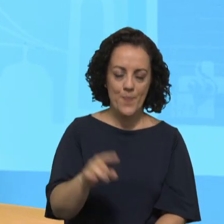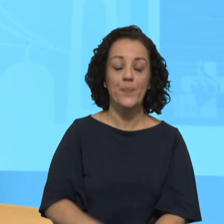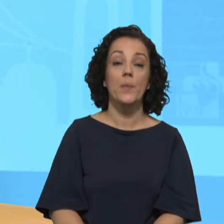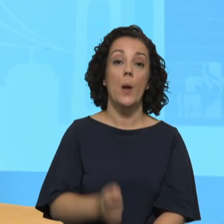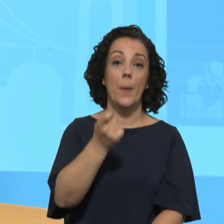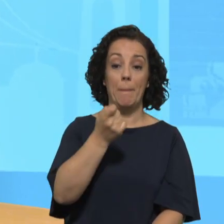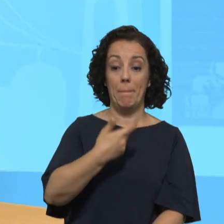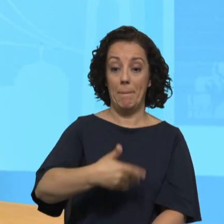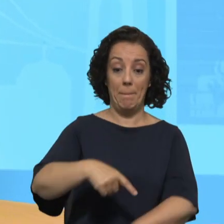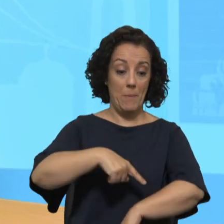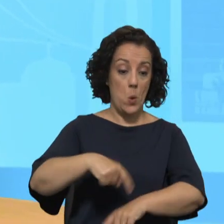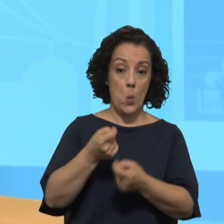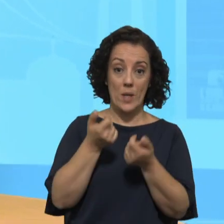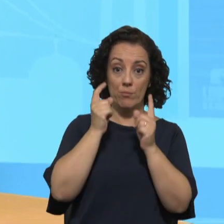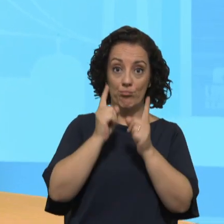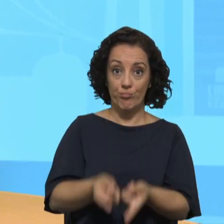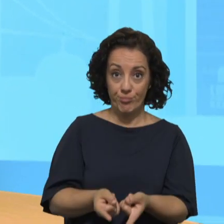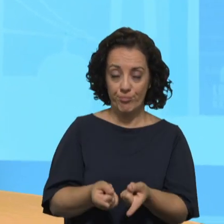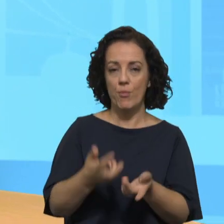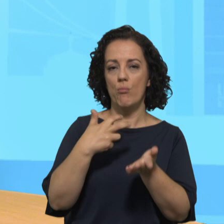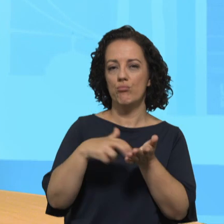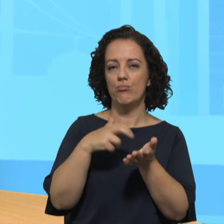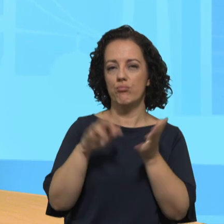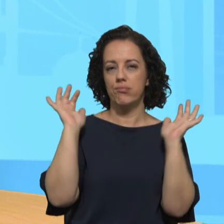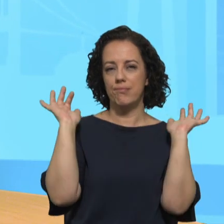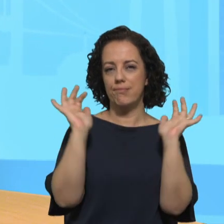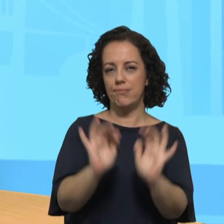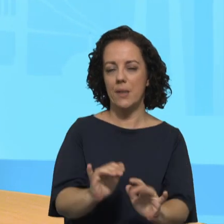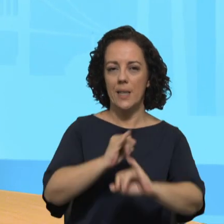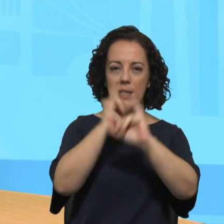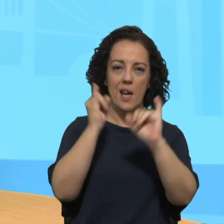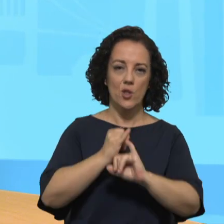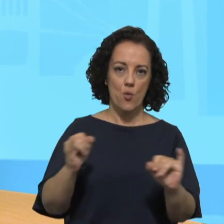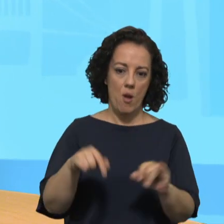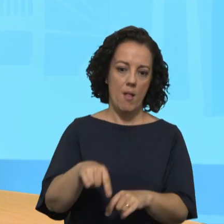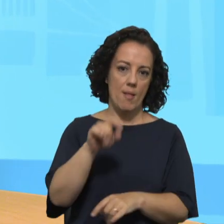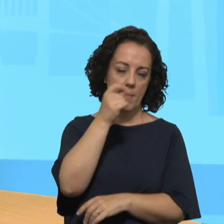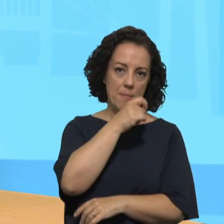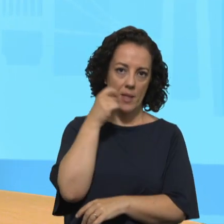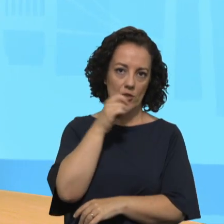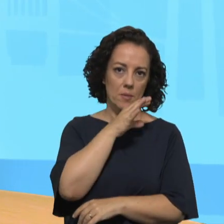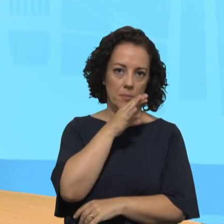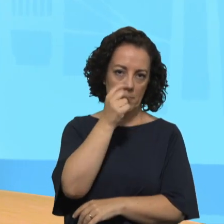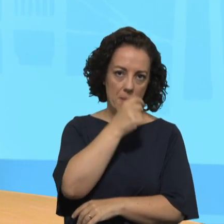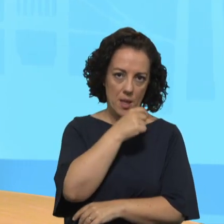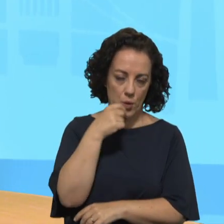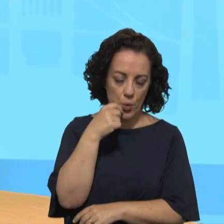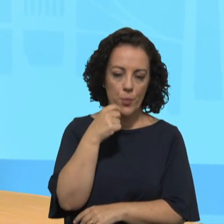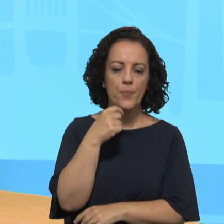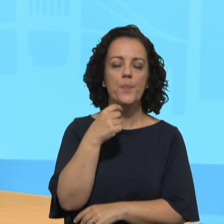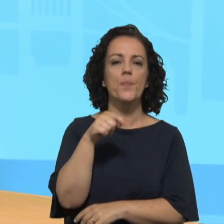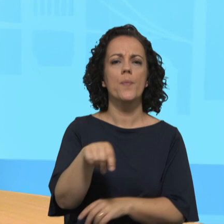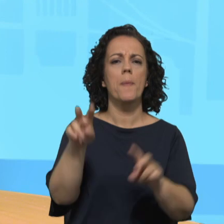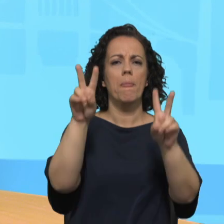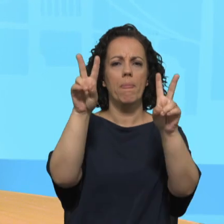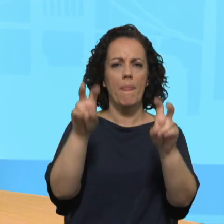tempo inicia-se a peregrinação internacional aniversária deste mês de maio, desta vez com um